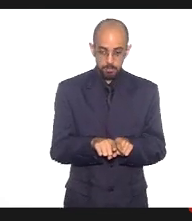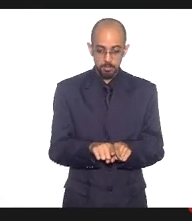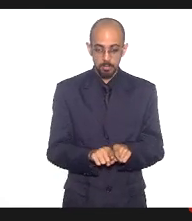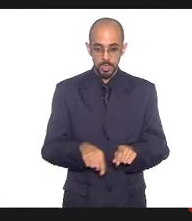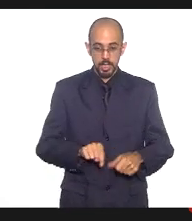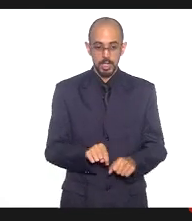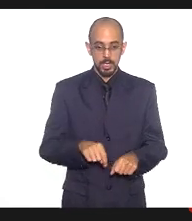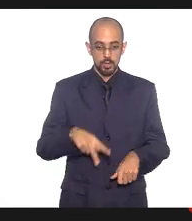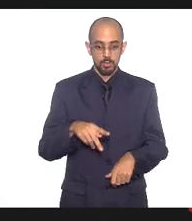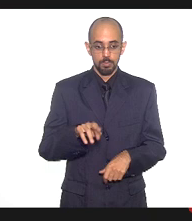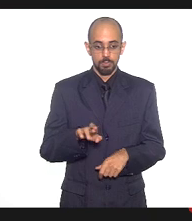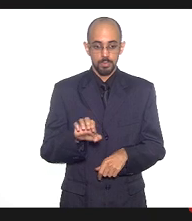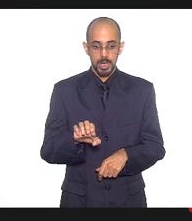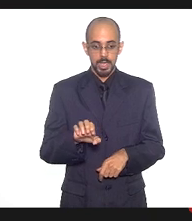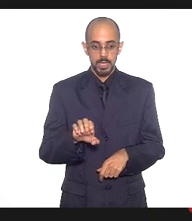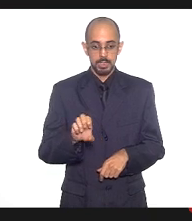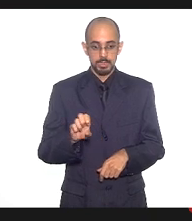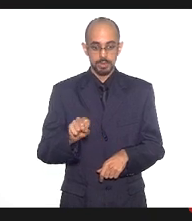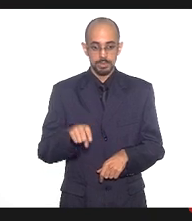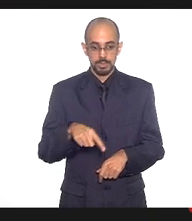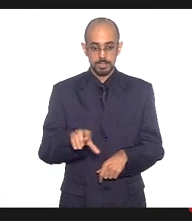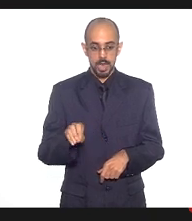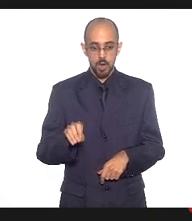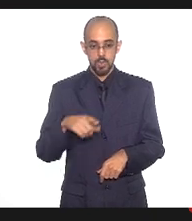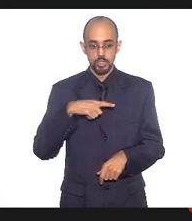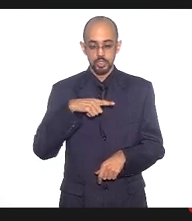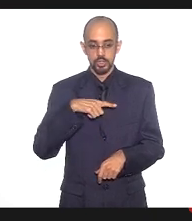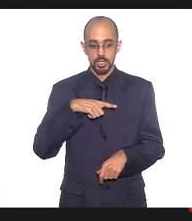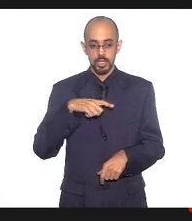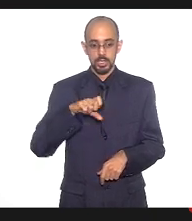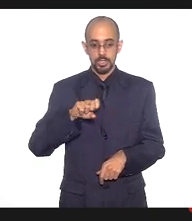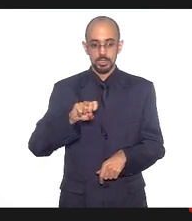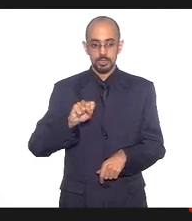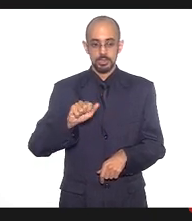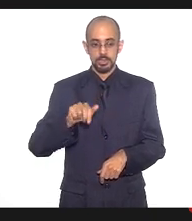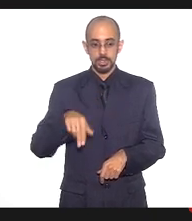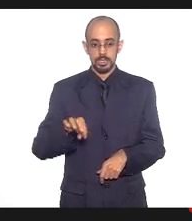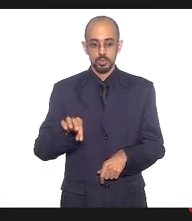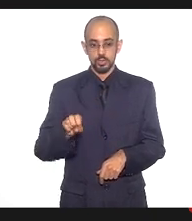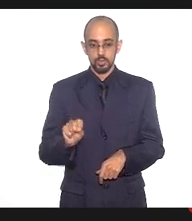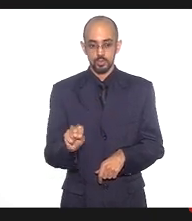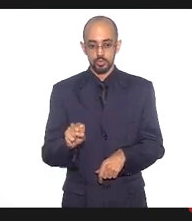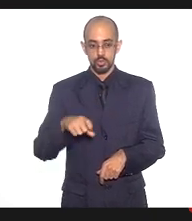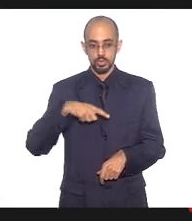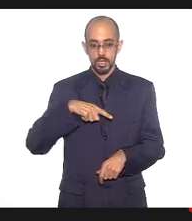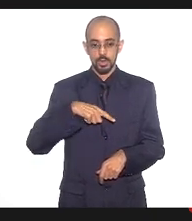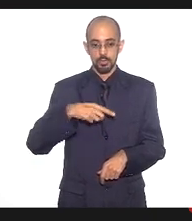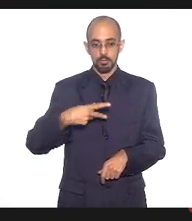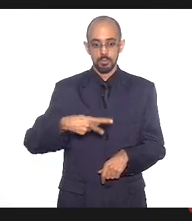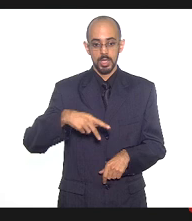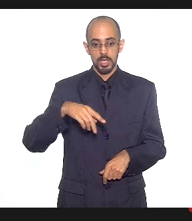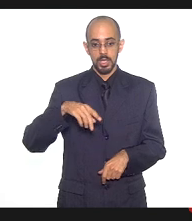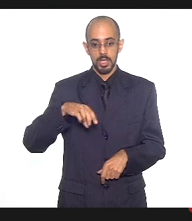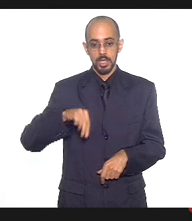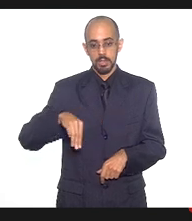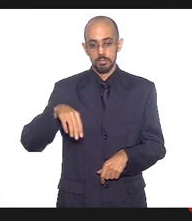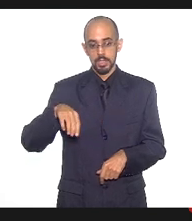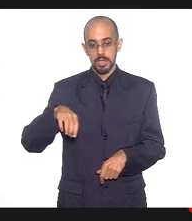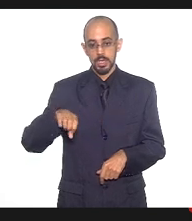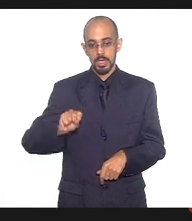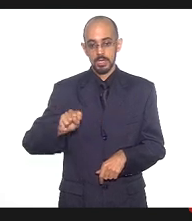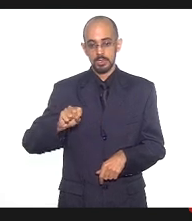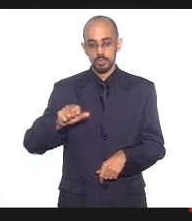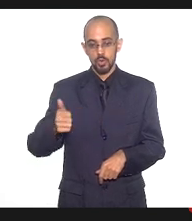pré-sal, na Bacia de Santos, a gente participa do BMS-11, onde temos as áreas